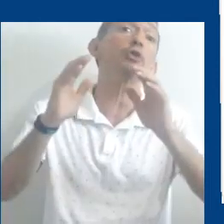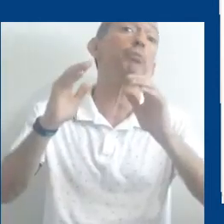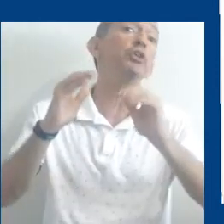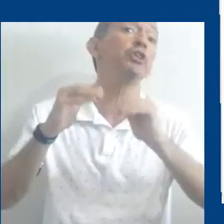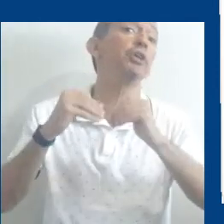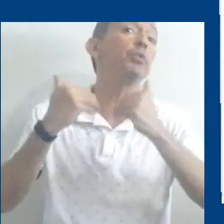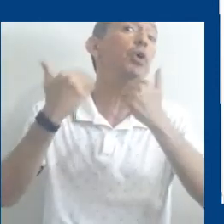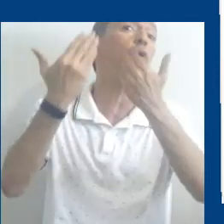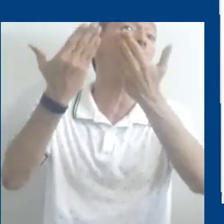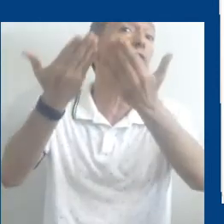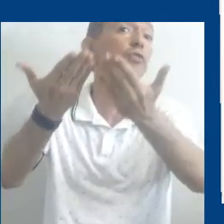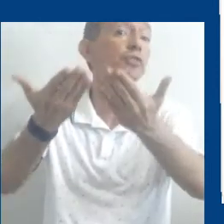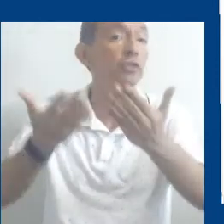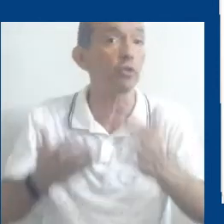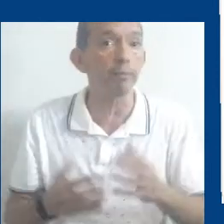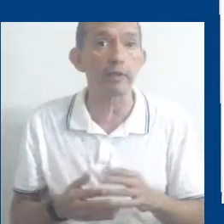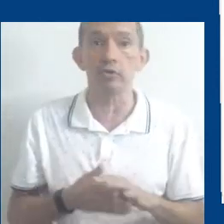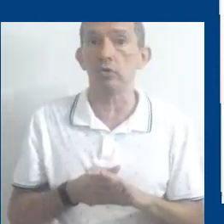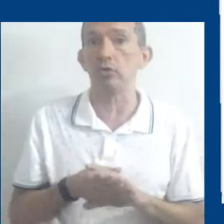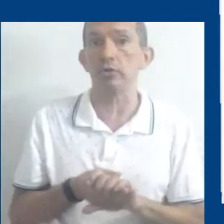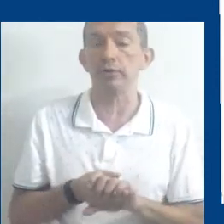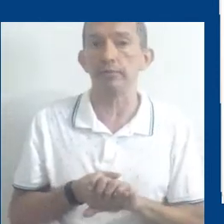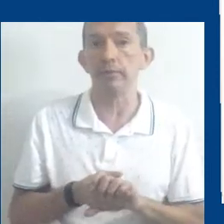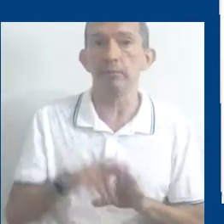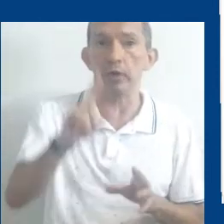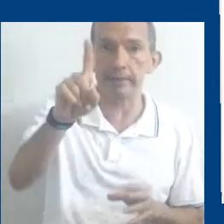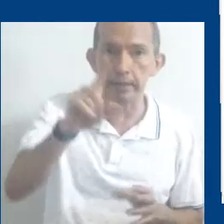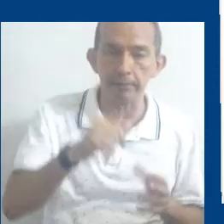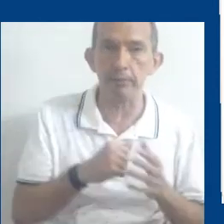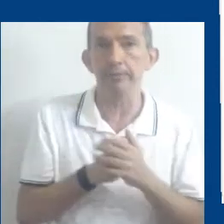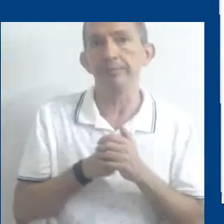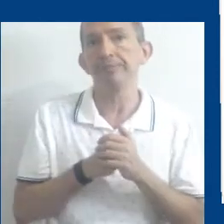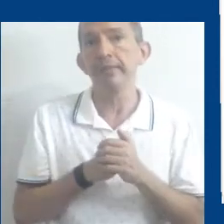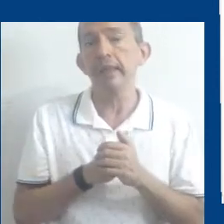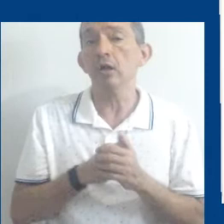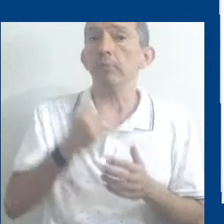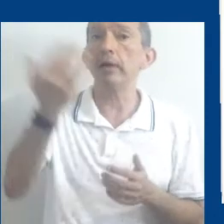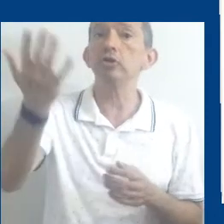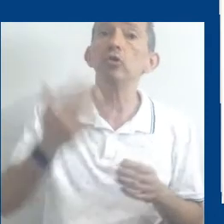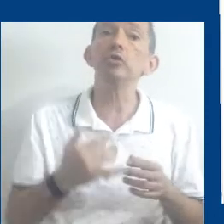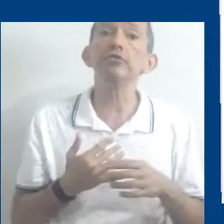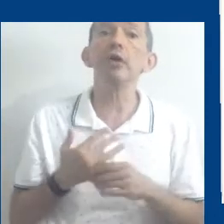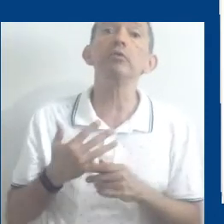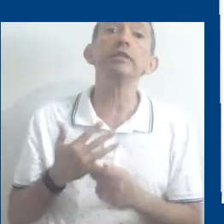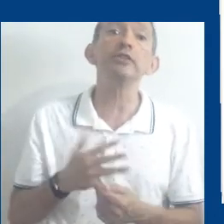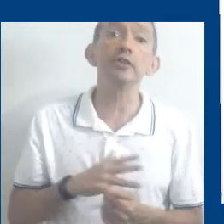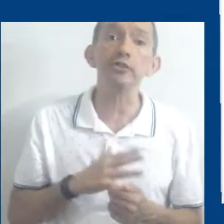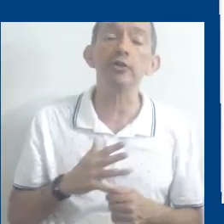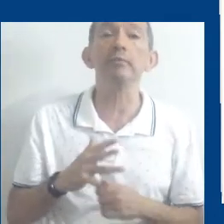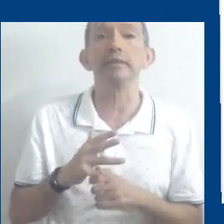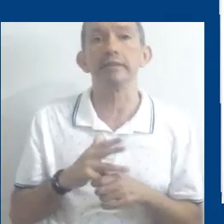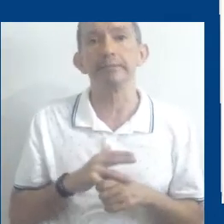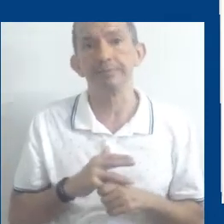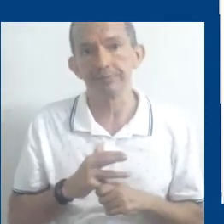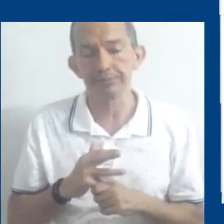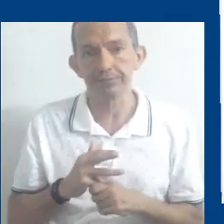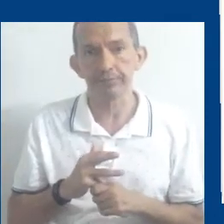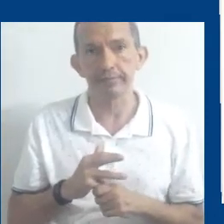apesar que a gente pode atribuir outras funções ao complexo de Golgi. Por exemplo, o complexo de Golgi forma os